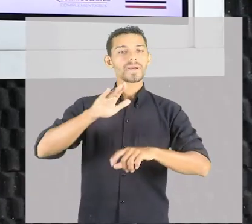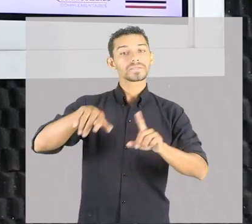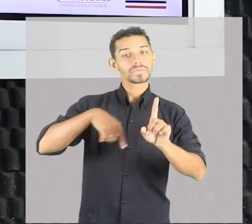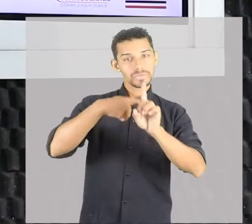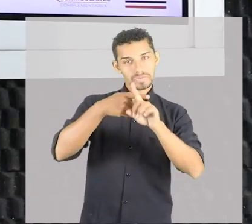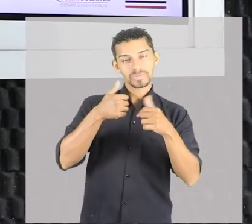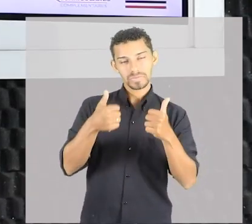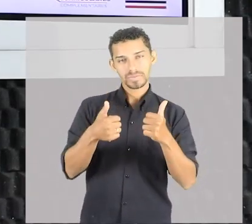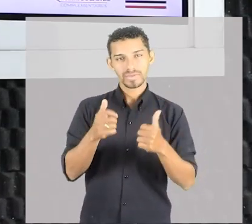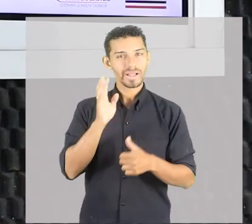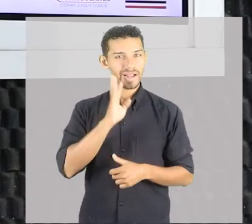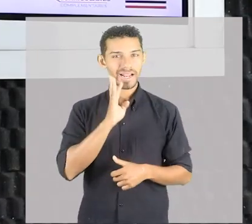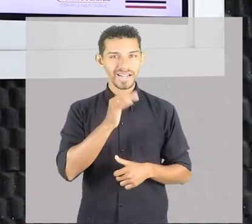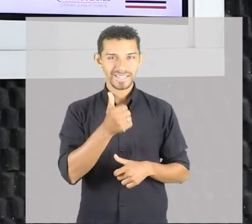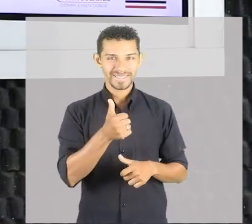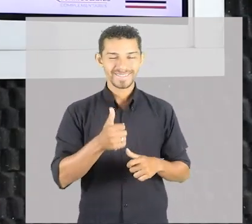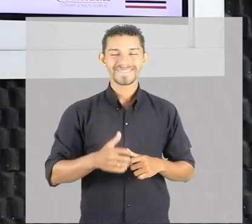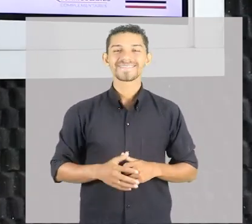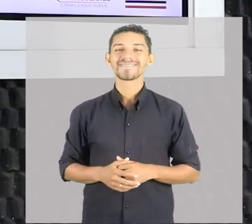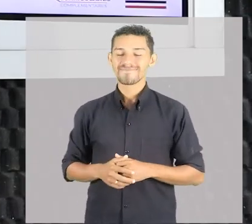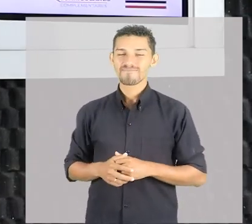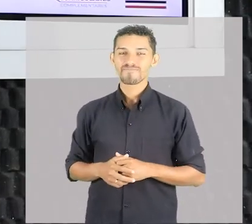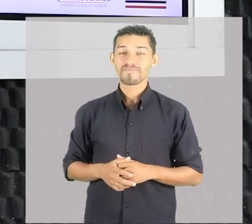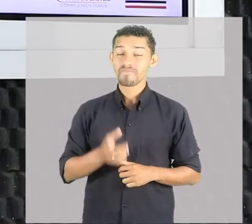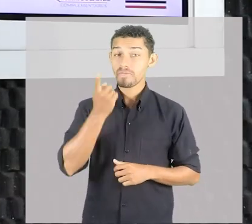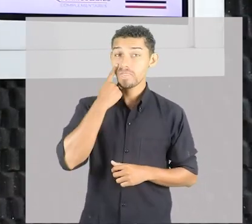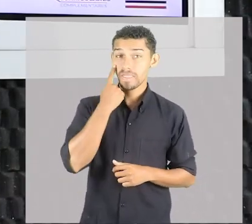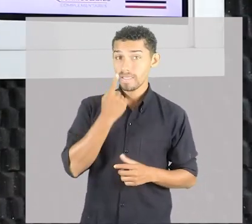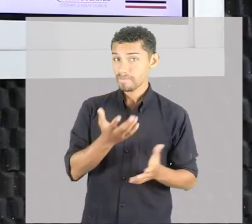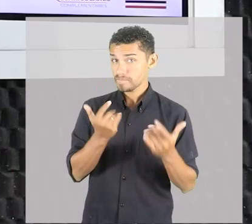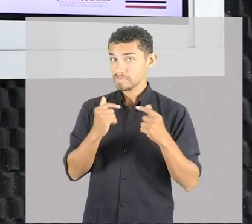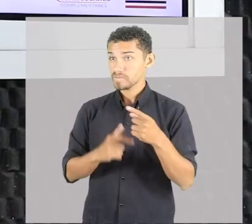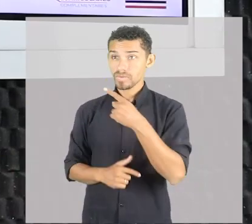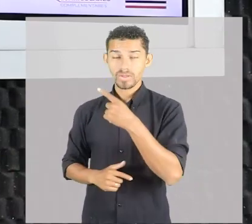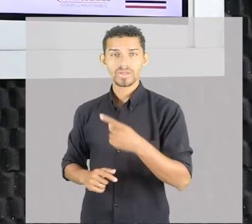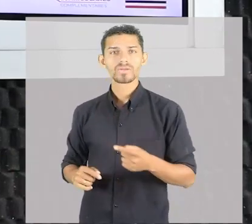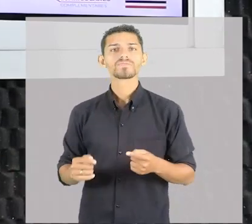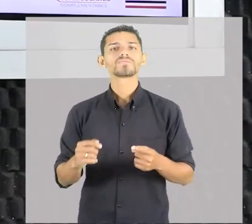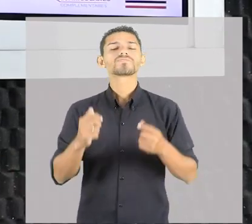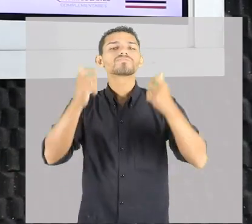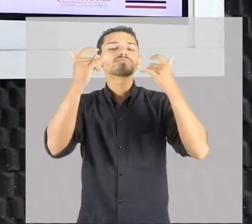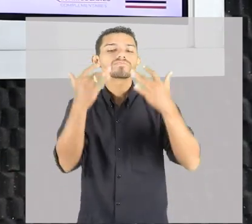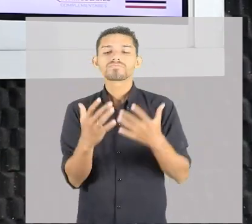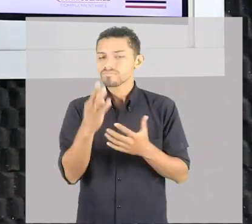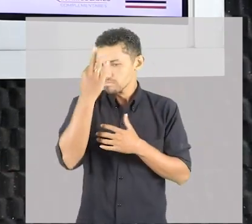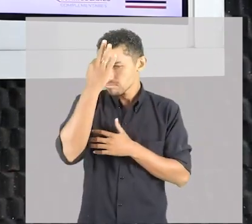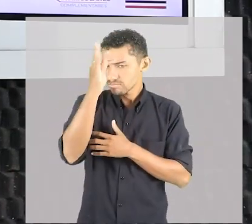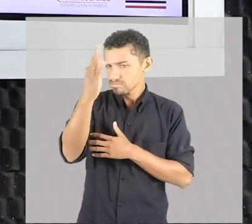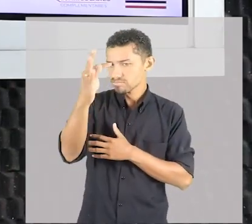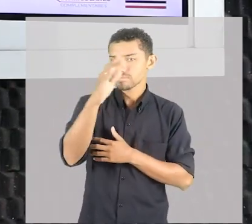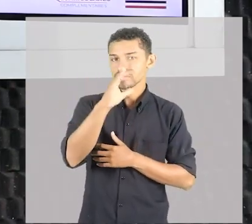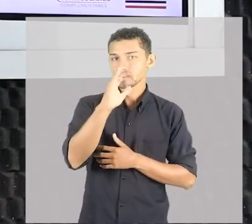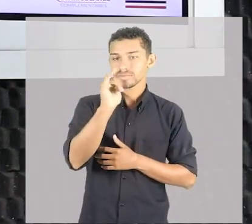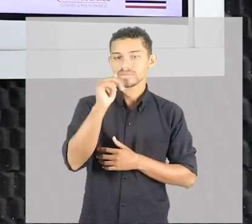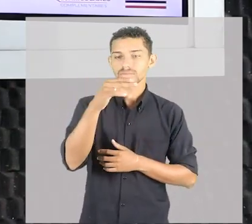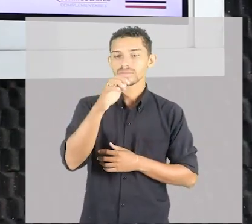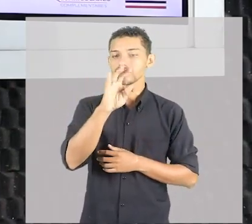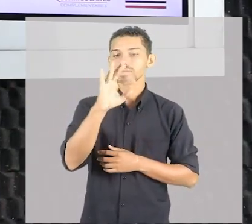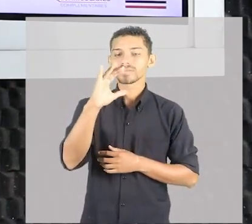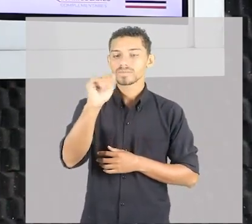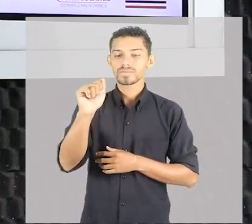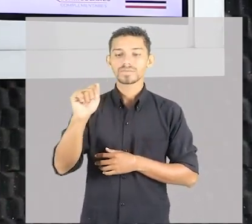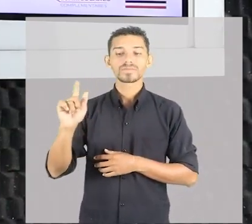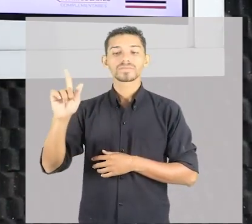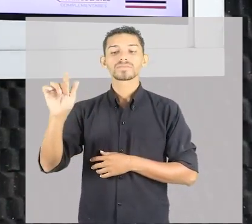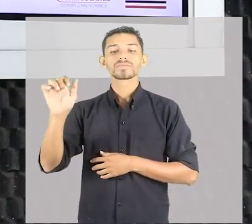você beleza Olha só vamos trabalhar um pouquinho a teoria cinética dos gases e aí o que que eu preciso que